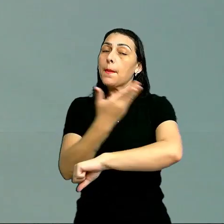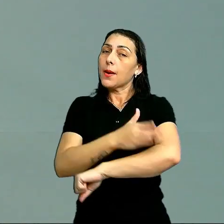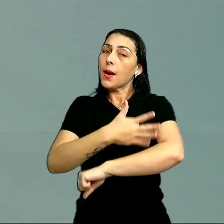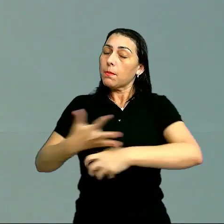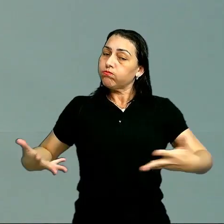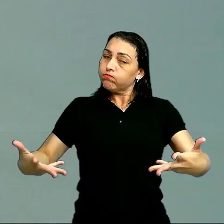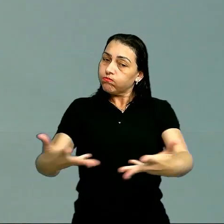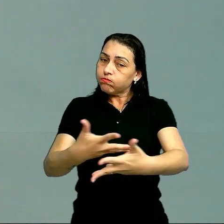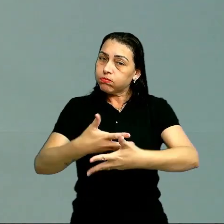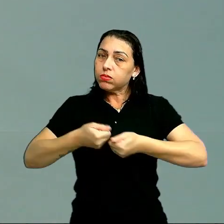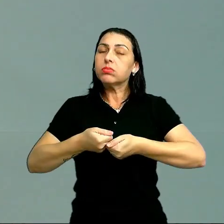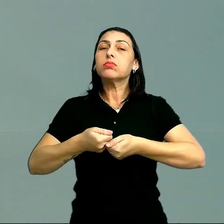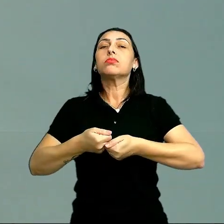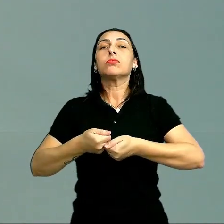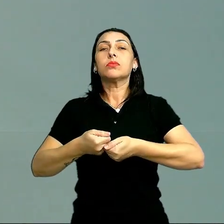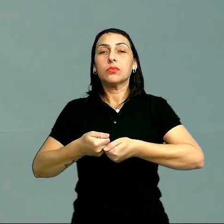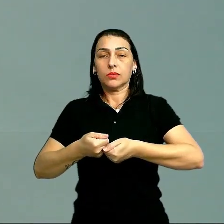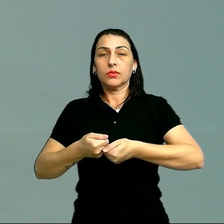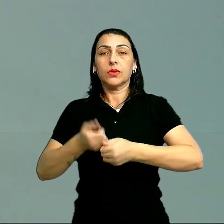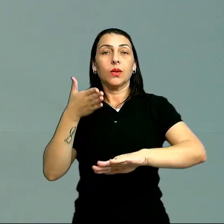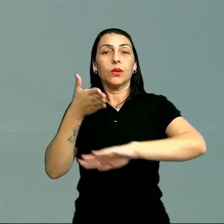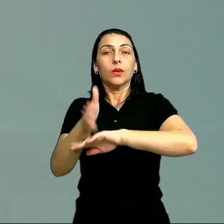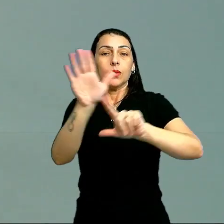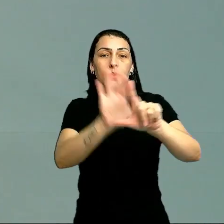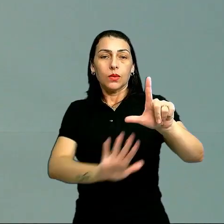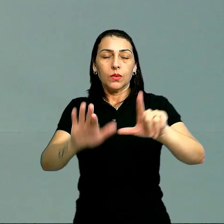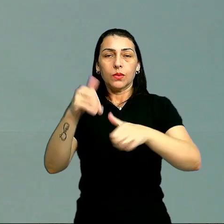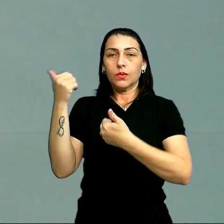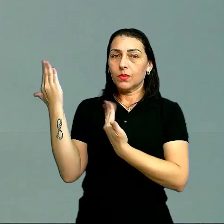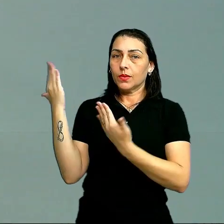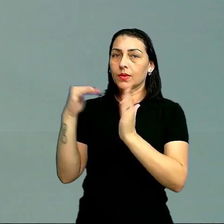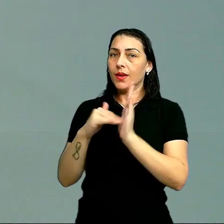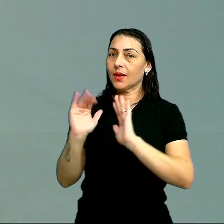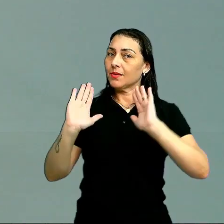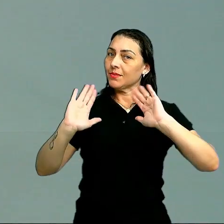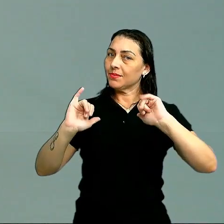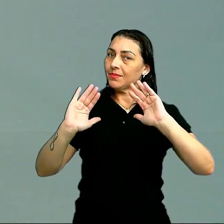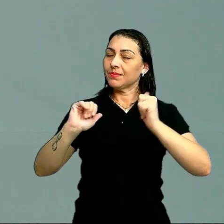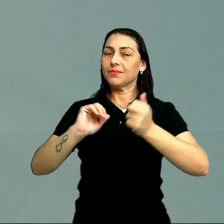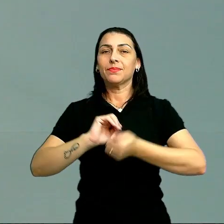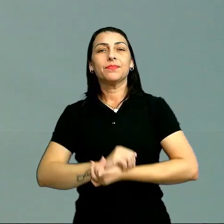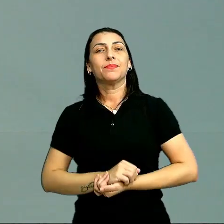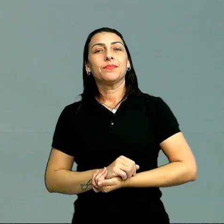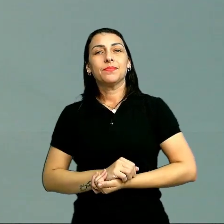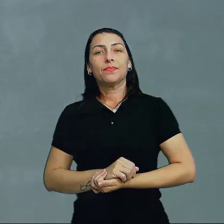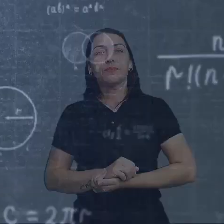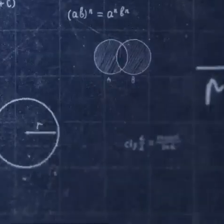quem aperfeiçoa. Acessem a nossa plataforma e até a próxima aula.